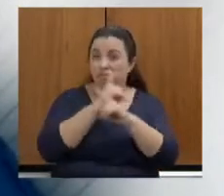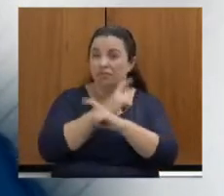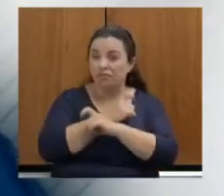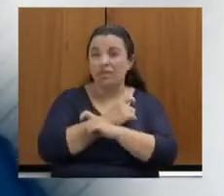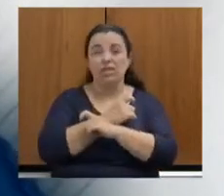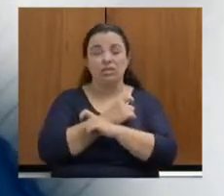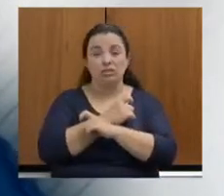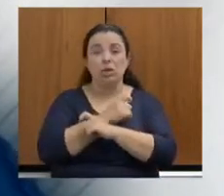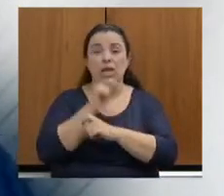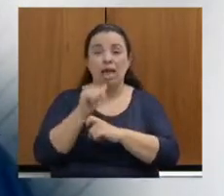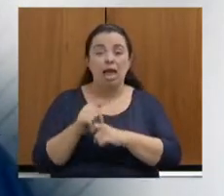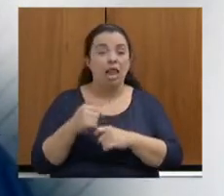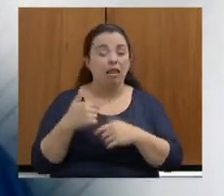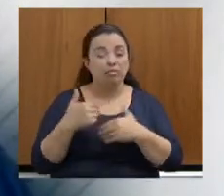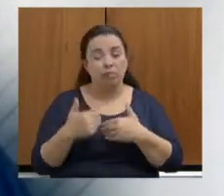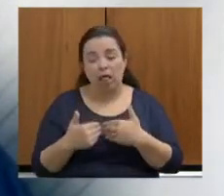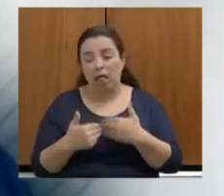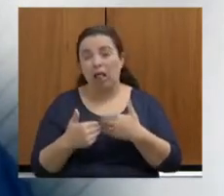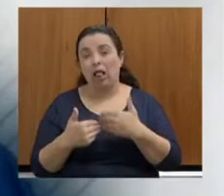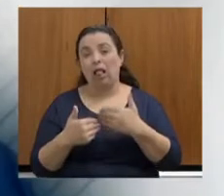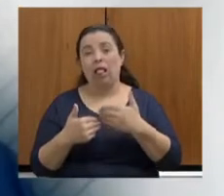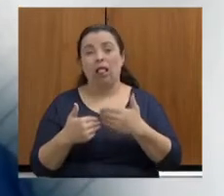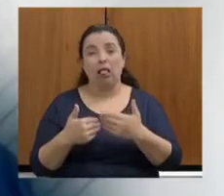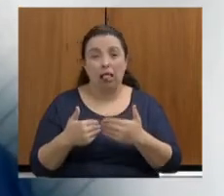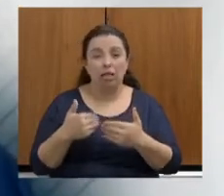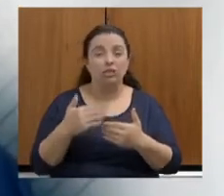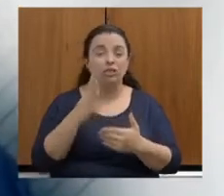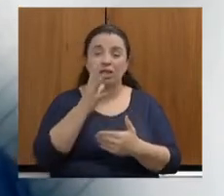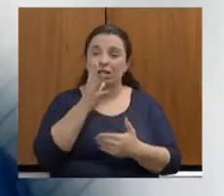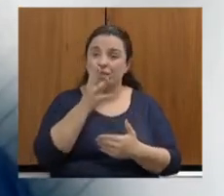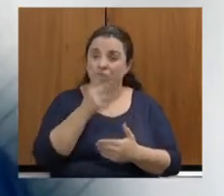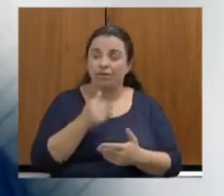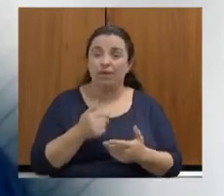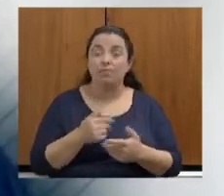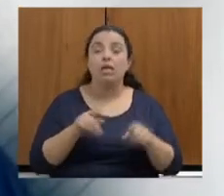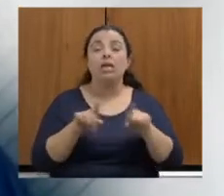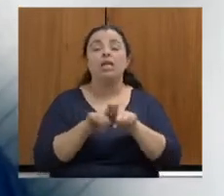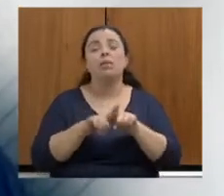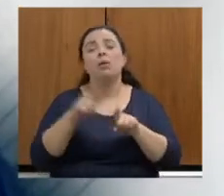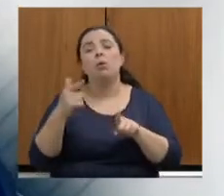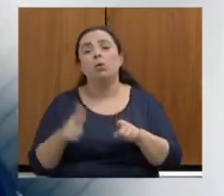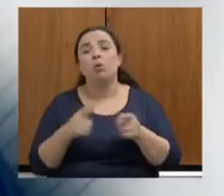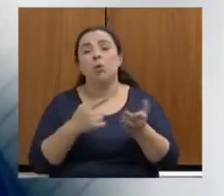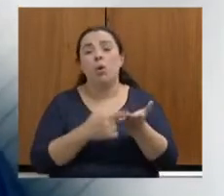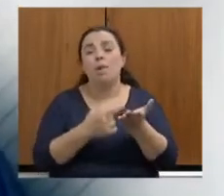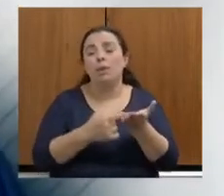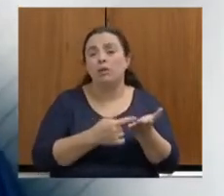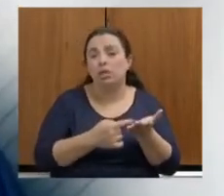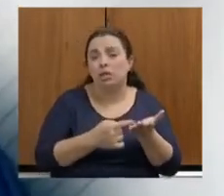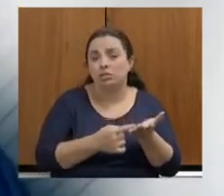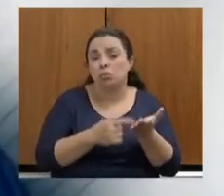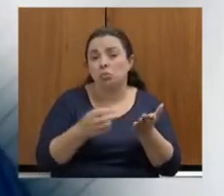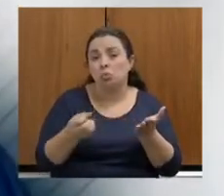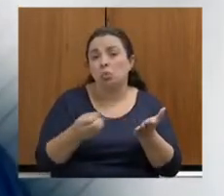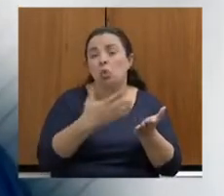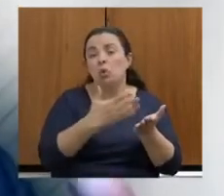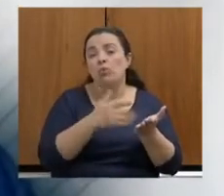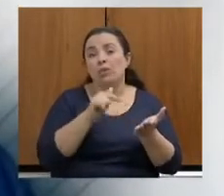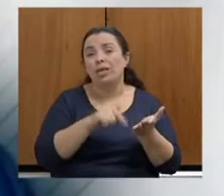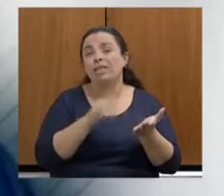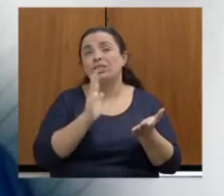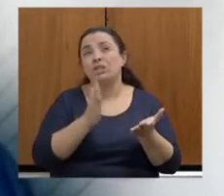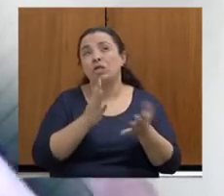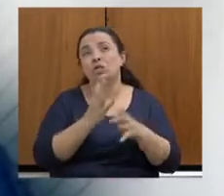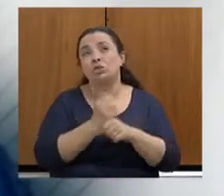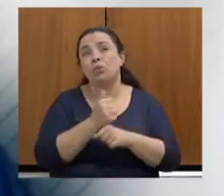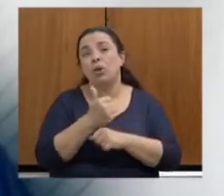Avança muito lentamente e por outro lado uma repactuação que vem trabalhando há 14 meses mas quem ainda não